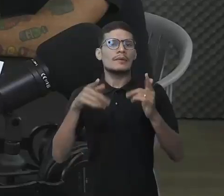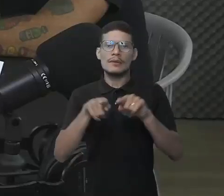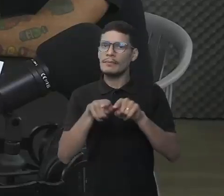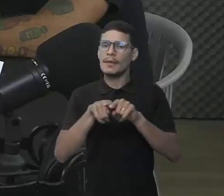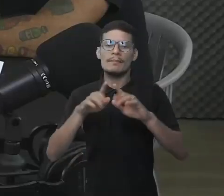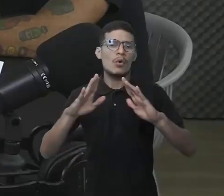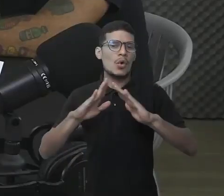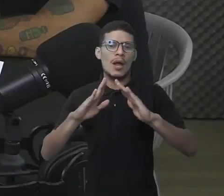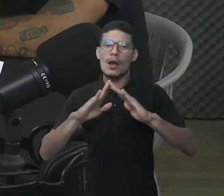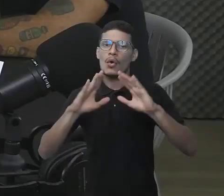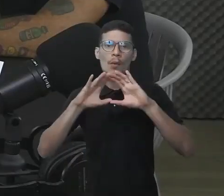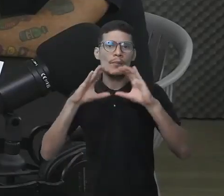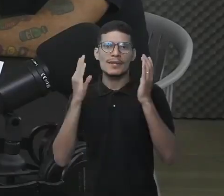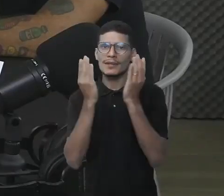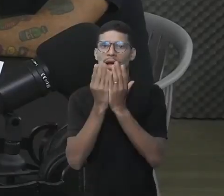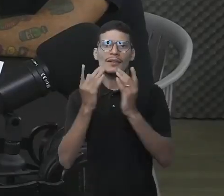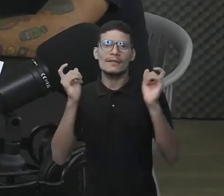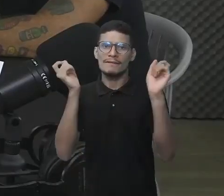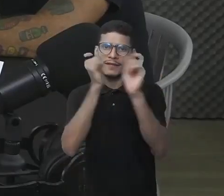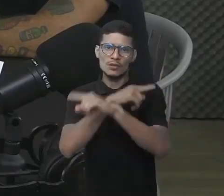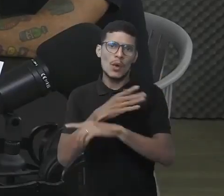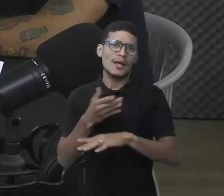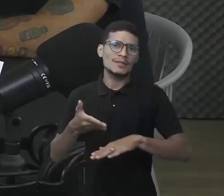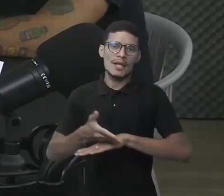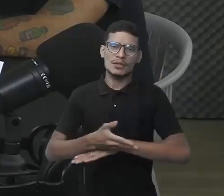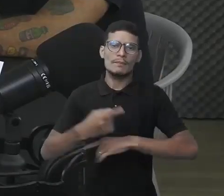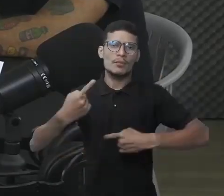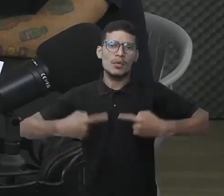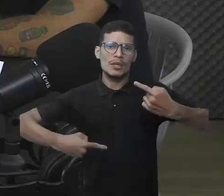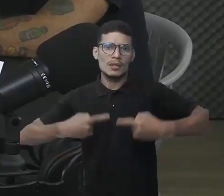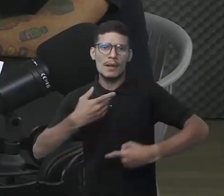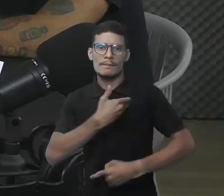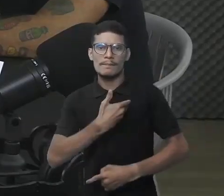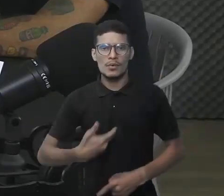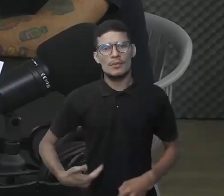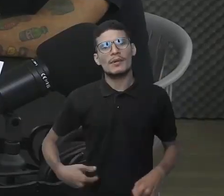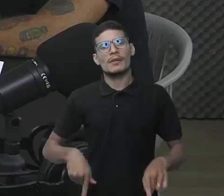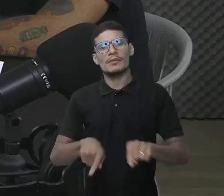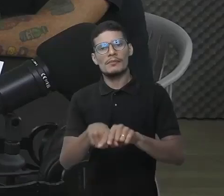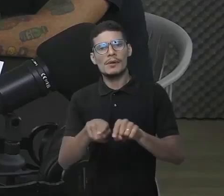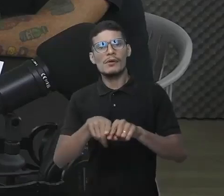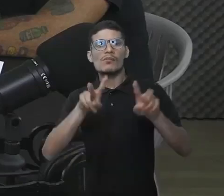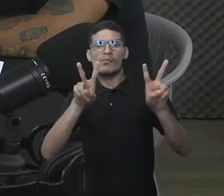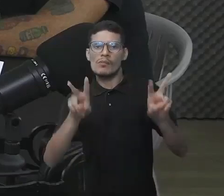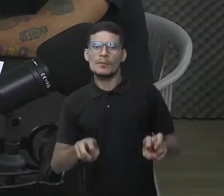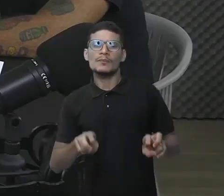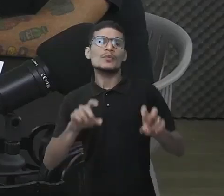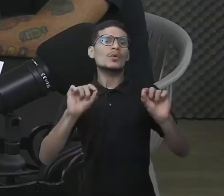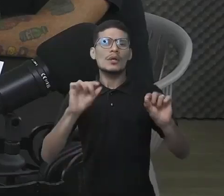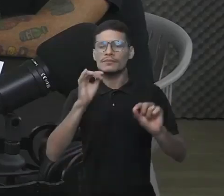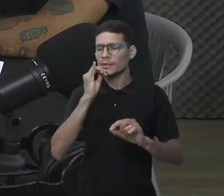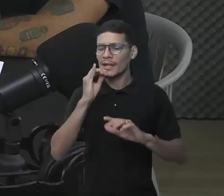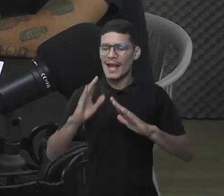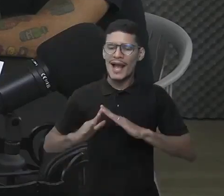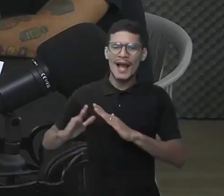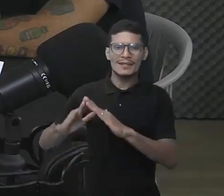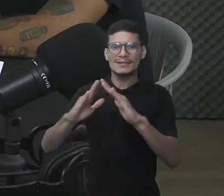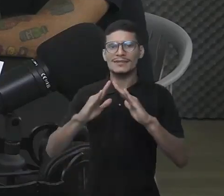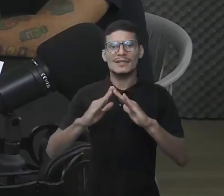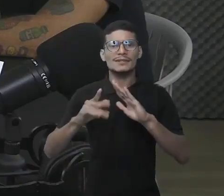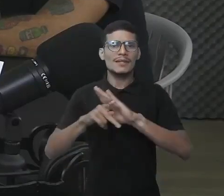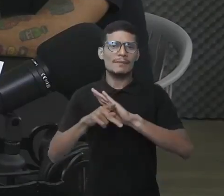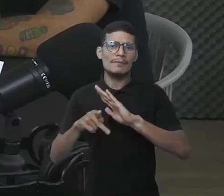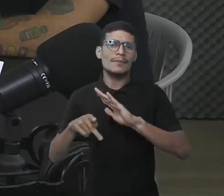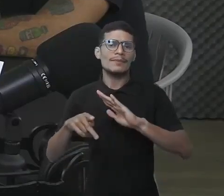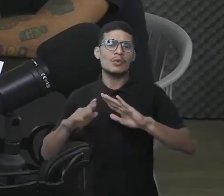muito de difícil acesso à política pública, das questões dos aspectos de infraestrutura da comunidade